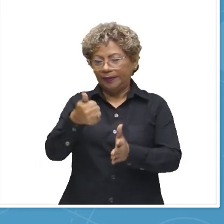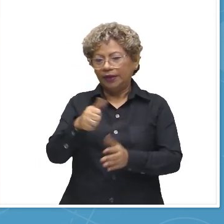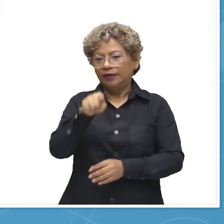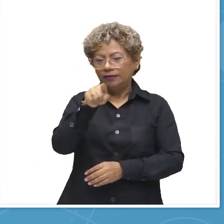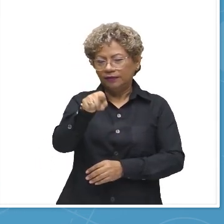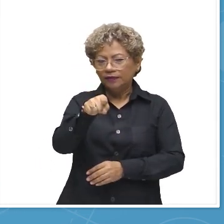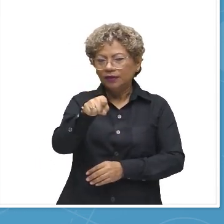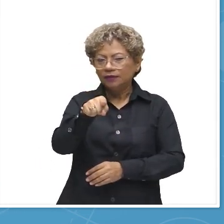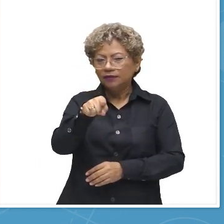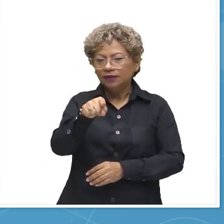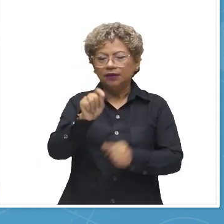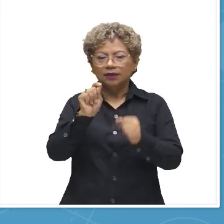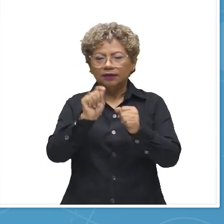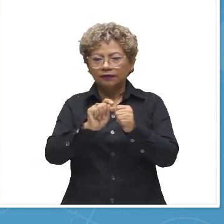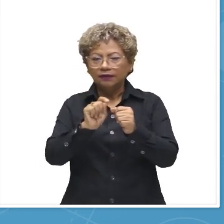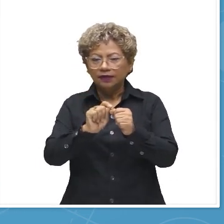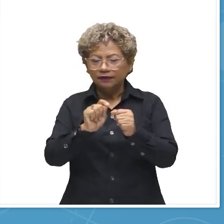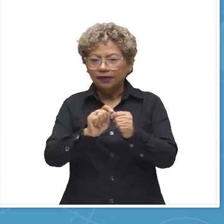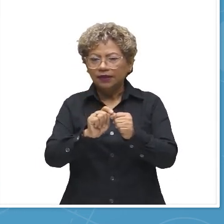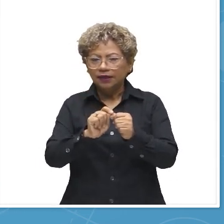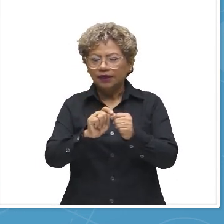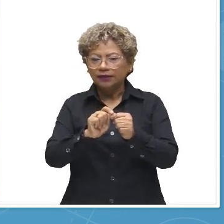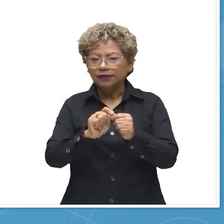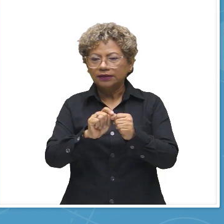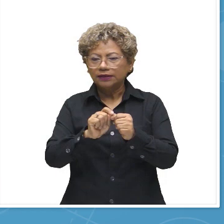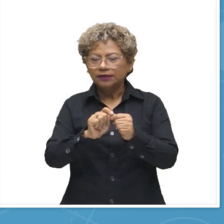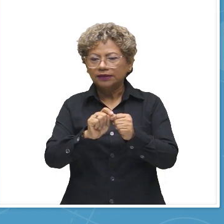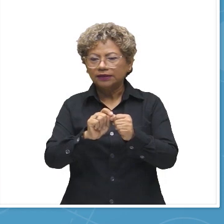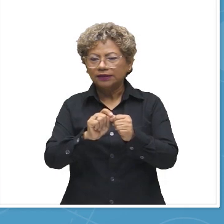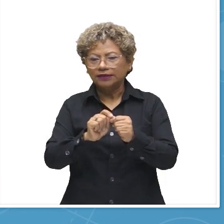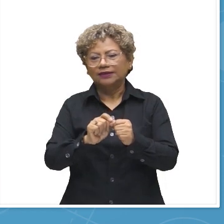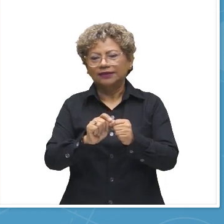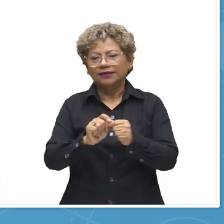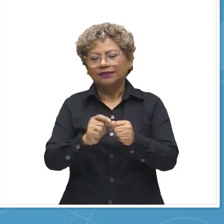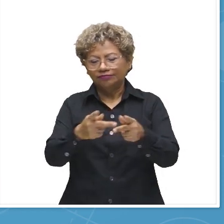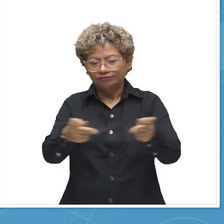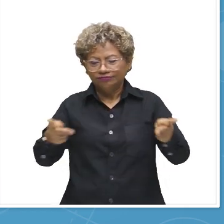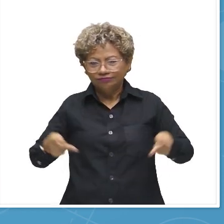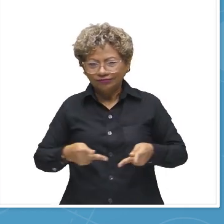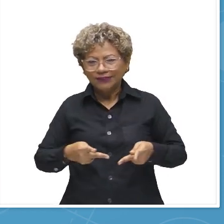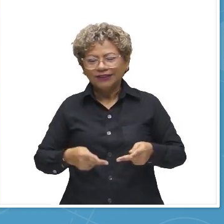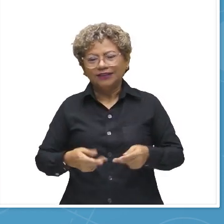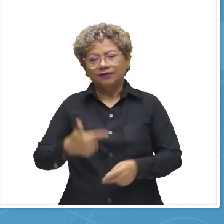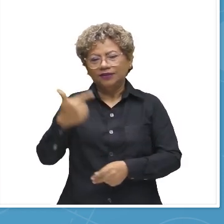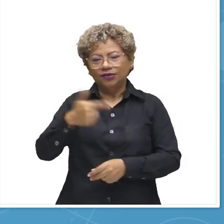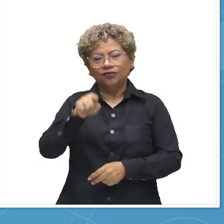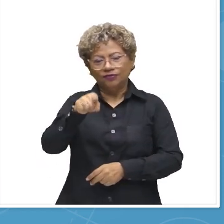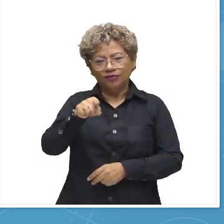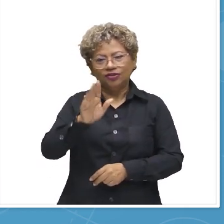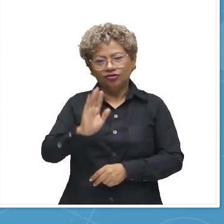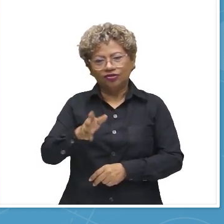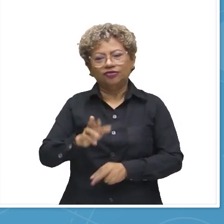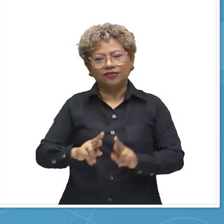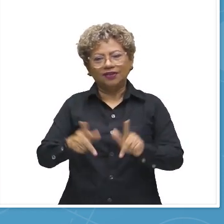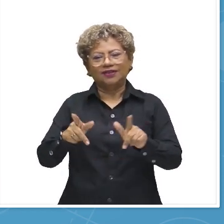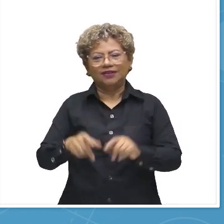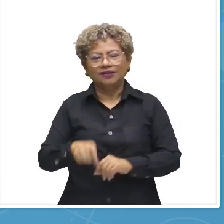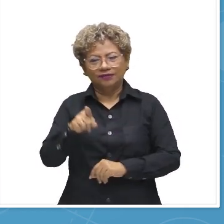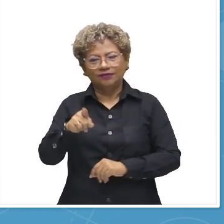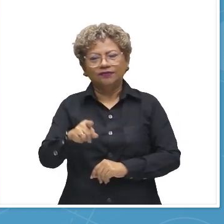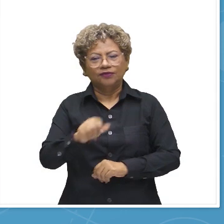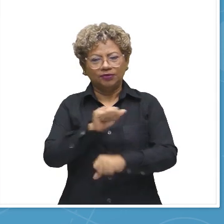a figura e vai escrever a fração que essa figura representa. Tudo bem? Quero todo mundo participando no chat. Daqui a pouco a gente volta para fazer a